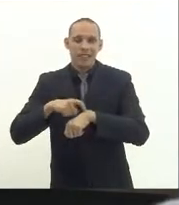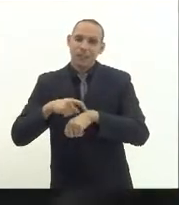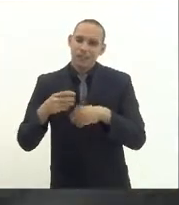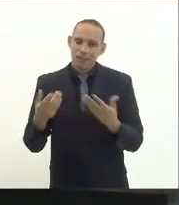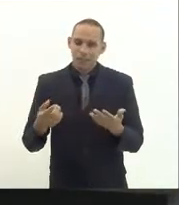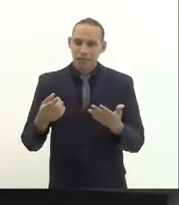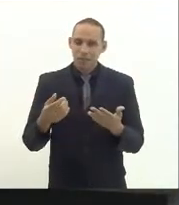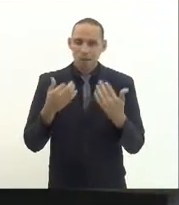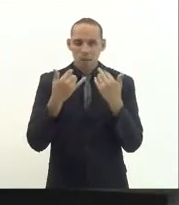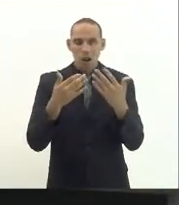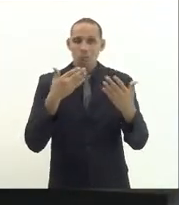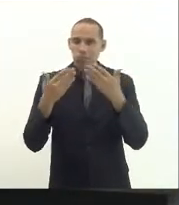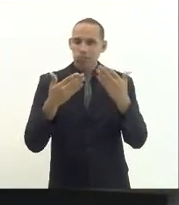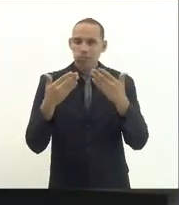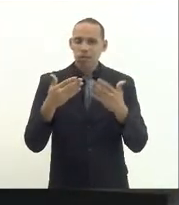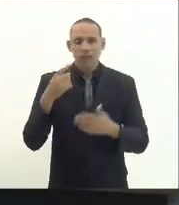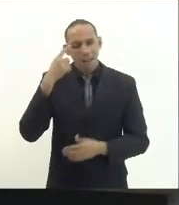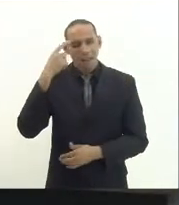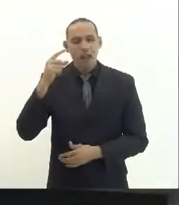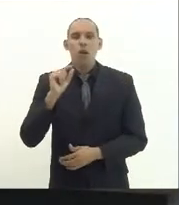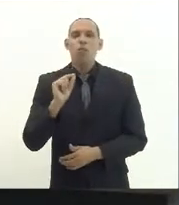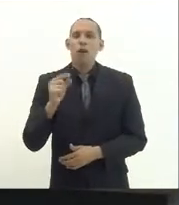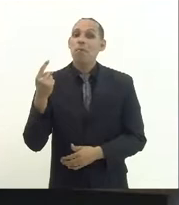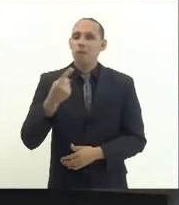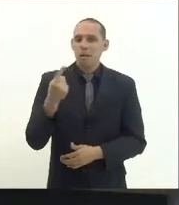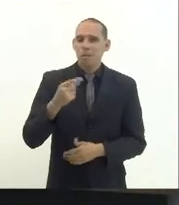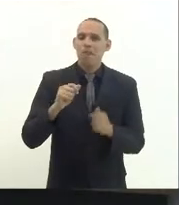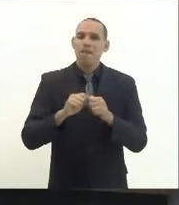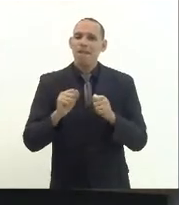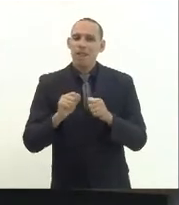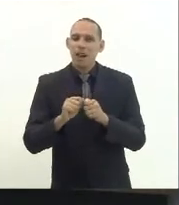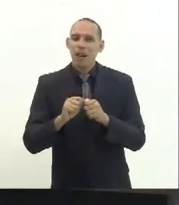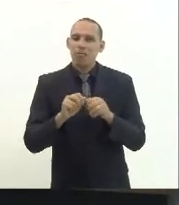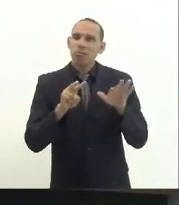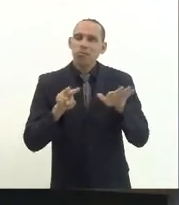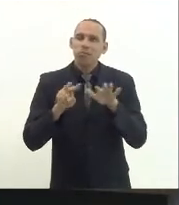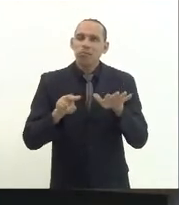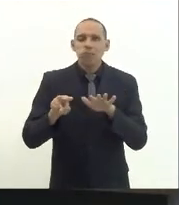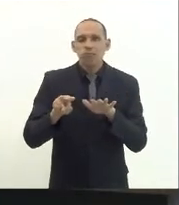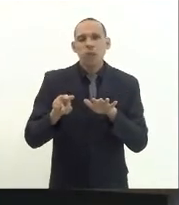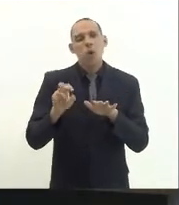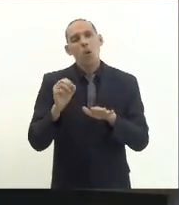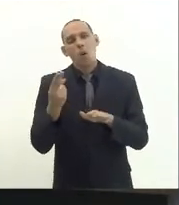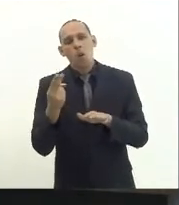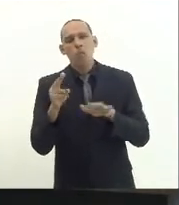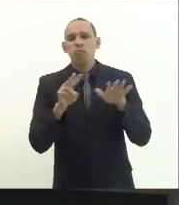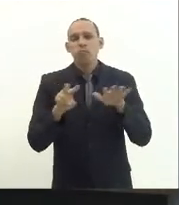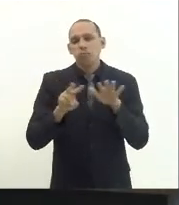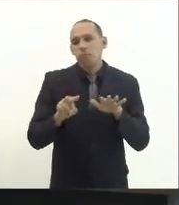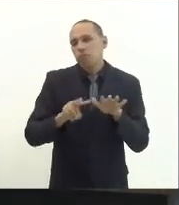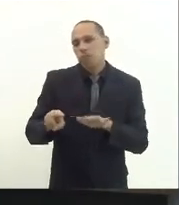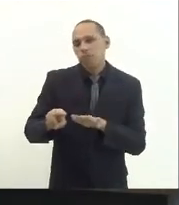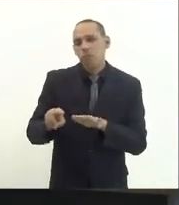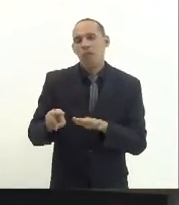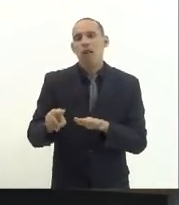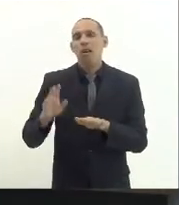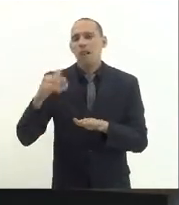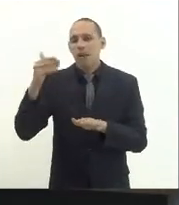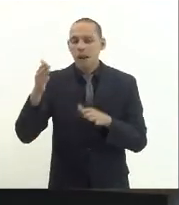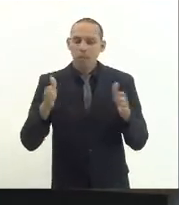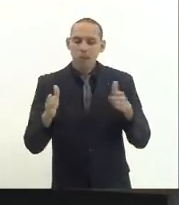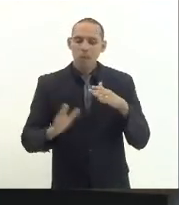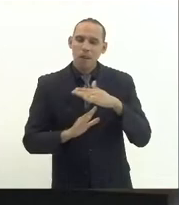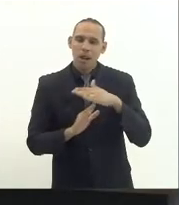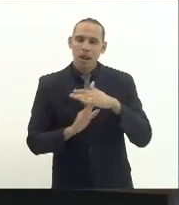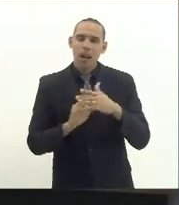é fazer essa audiência pública primeira audiência pública em duas ou três semanas no máximo para abrir a discussão do plano